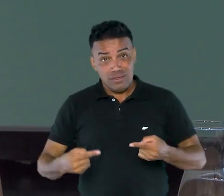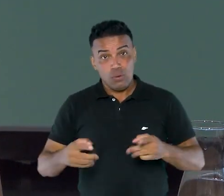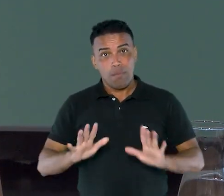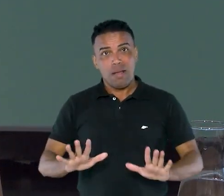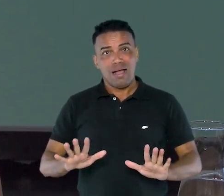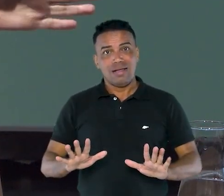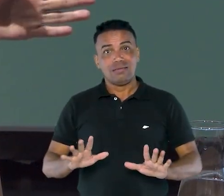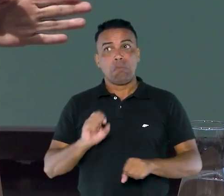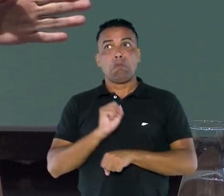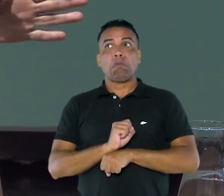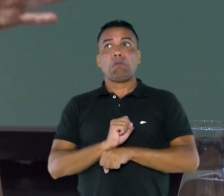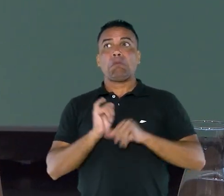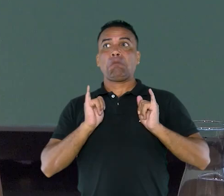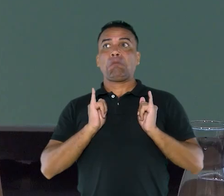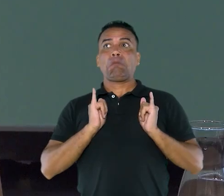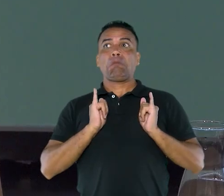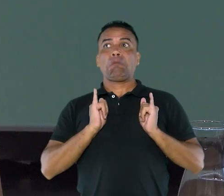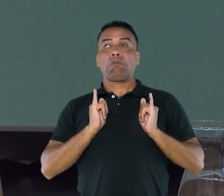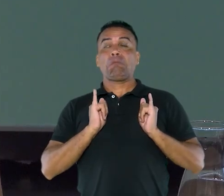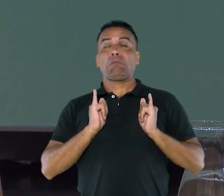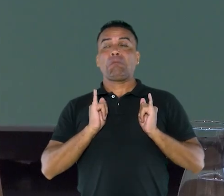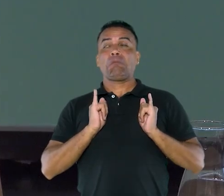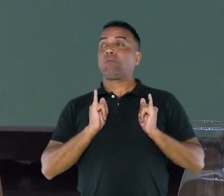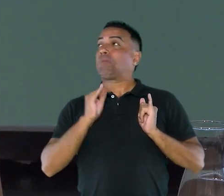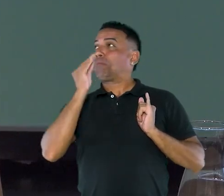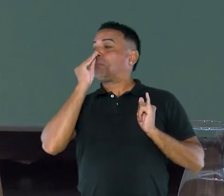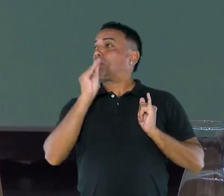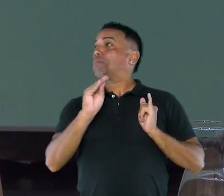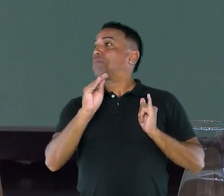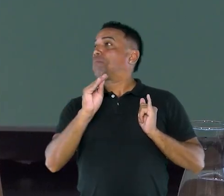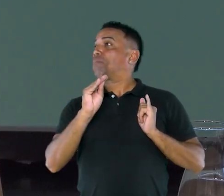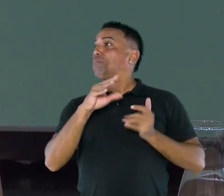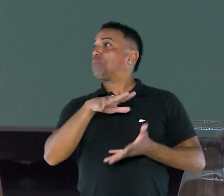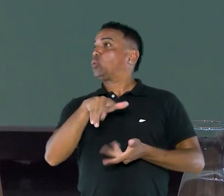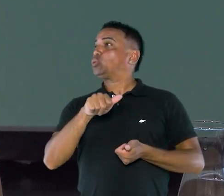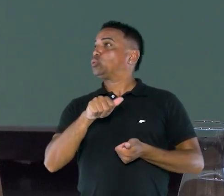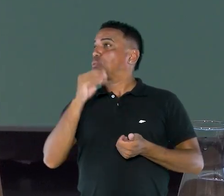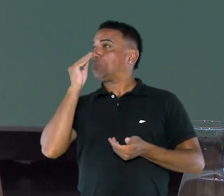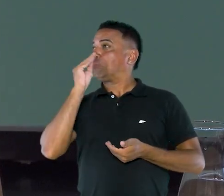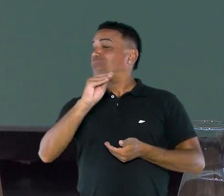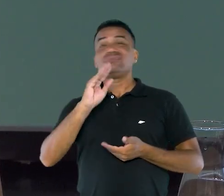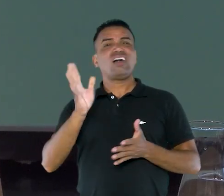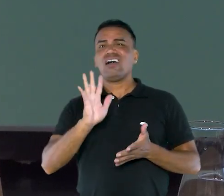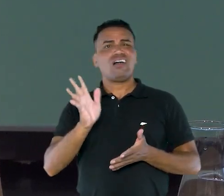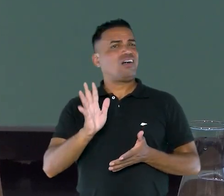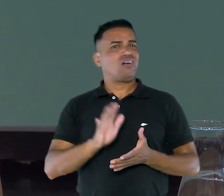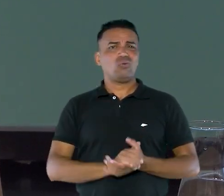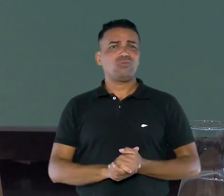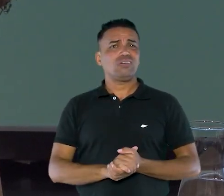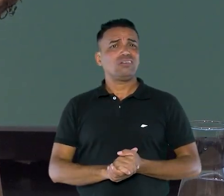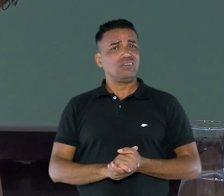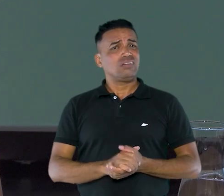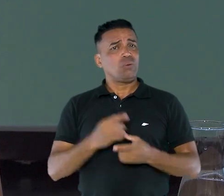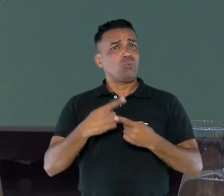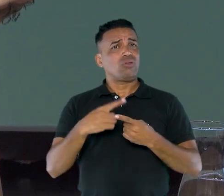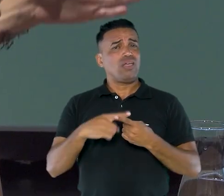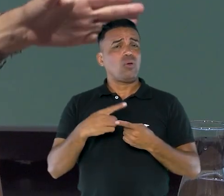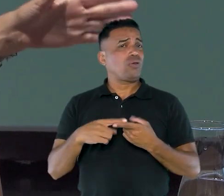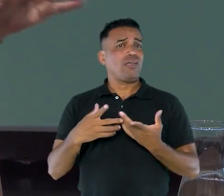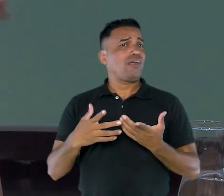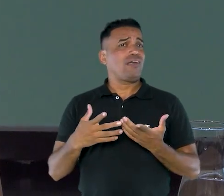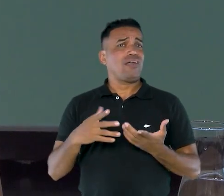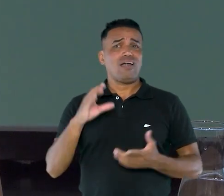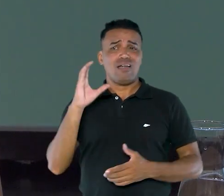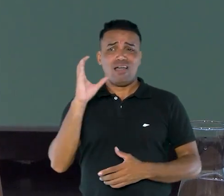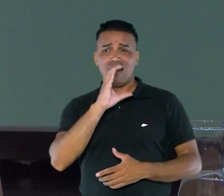desafio, mas sem a paralisia de que o mundo vai se resolver, porque sempre se resolveu. Então, porque, exato, não veio do